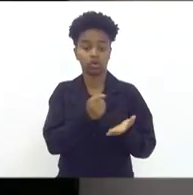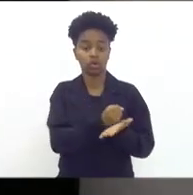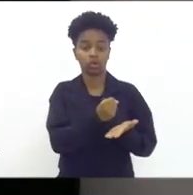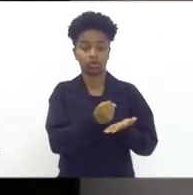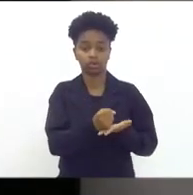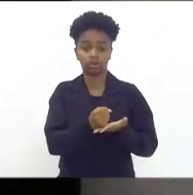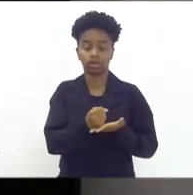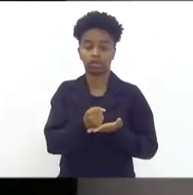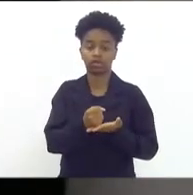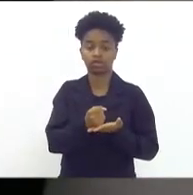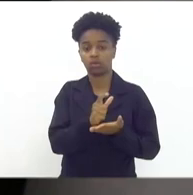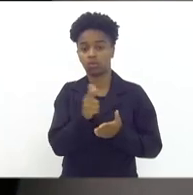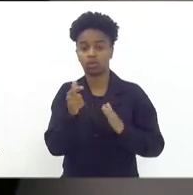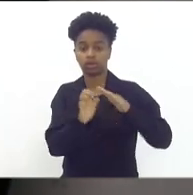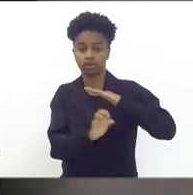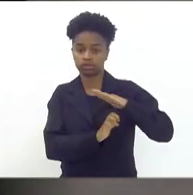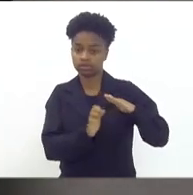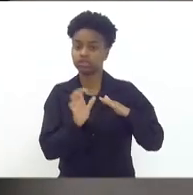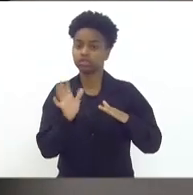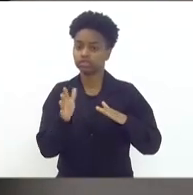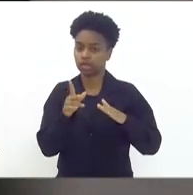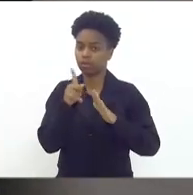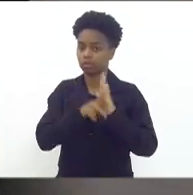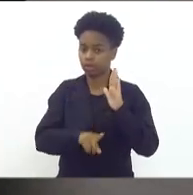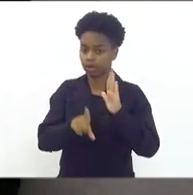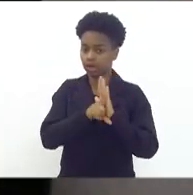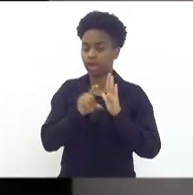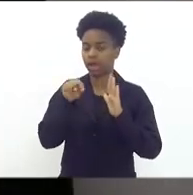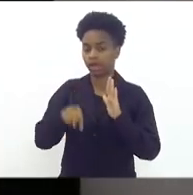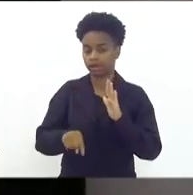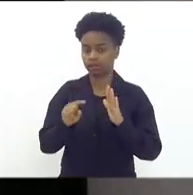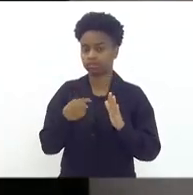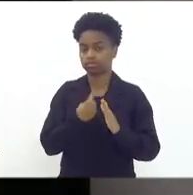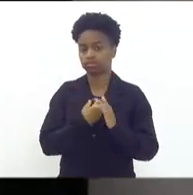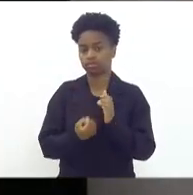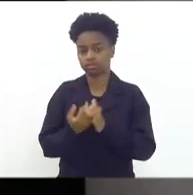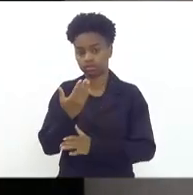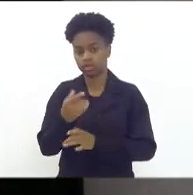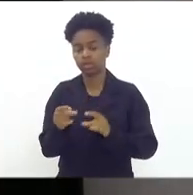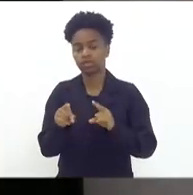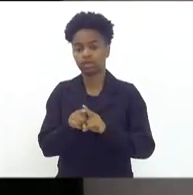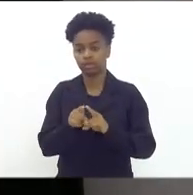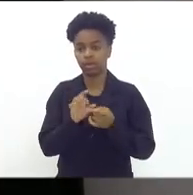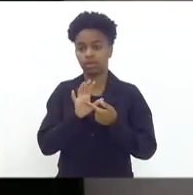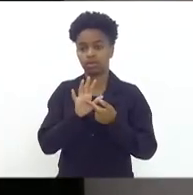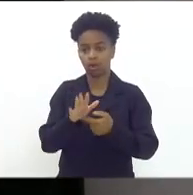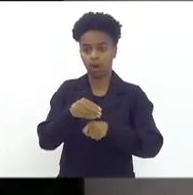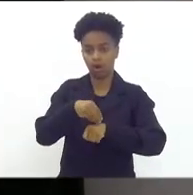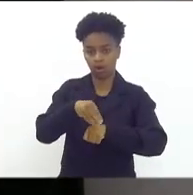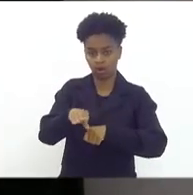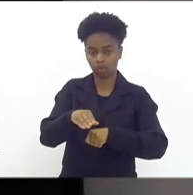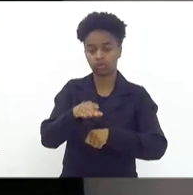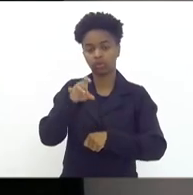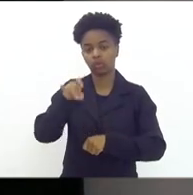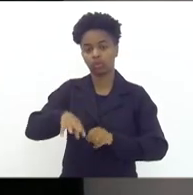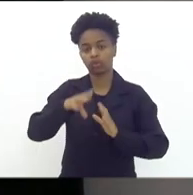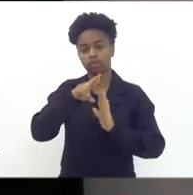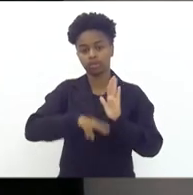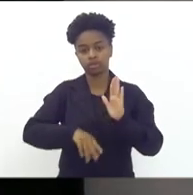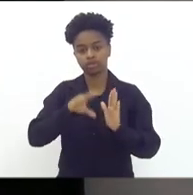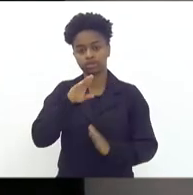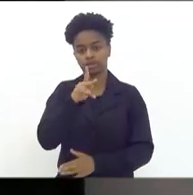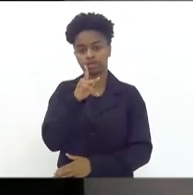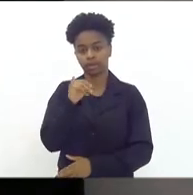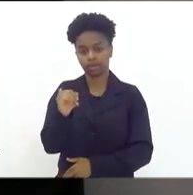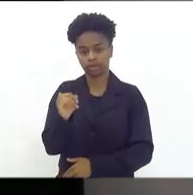aneel isso já foi fruto de projeto de lei aqui nessa casa já foi já já consta como recomendação no último relatório da CPI